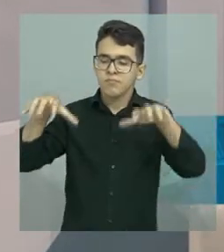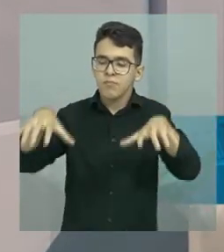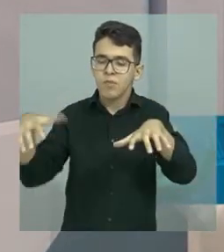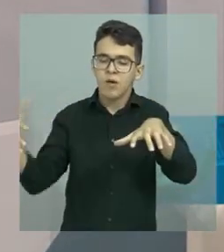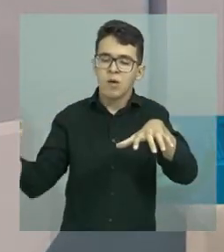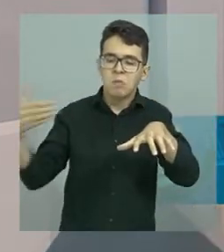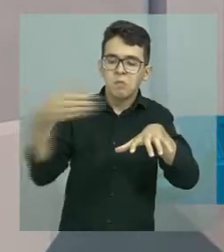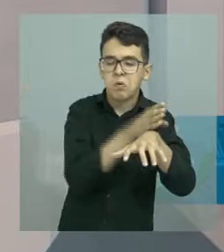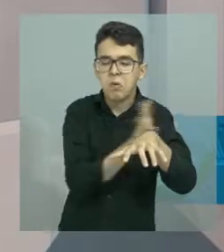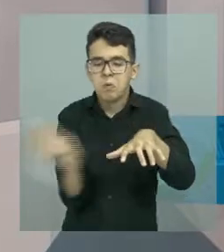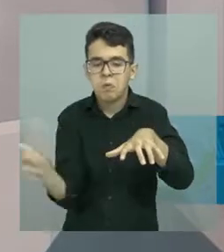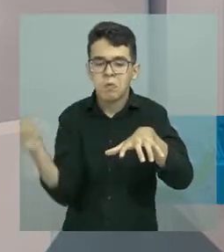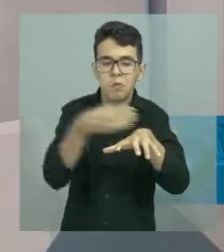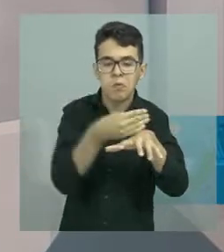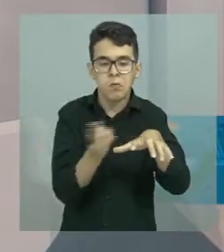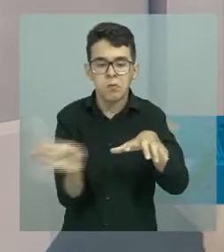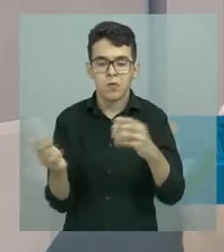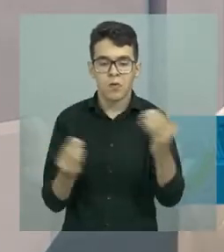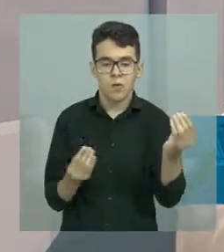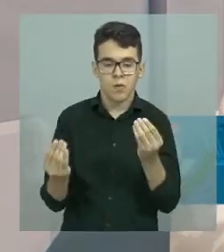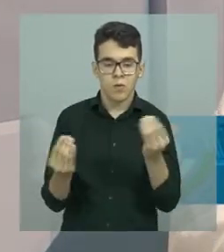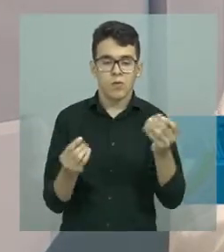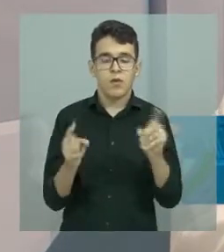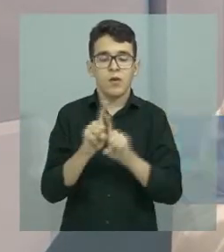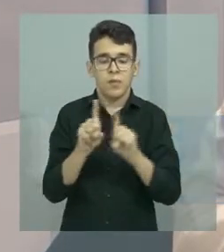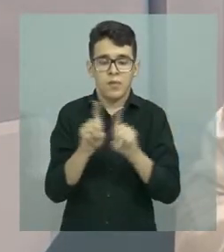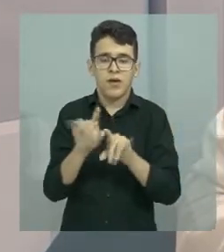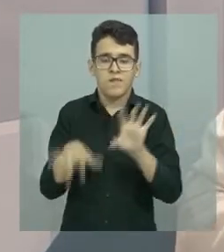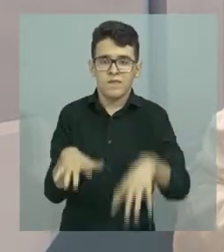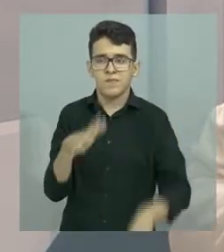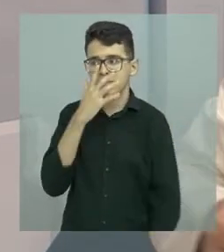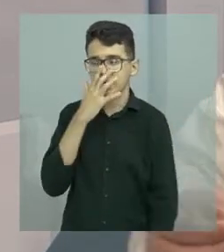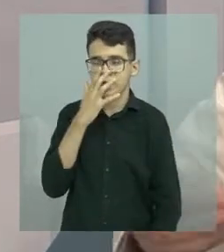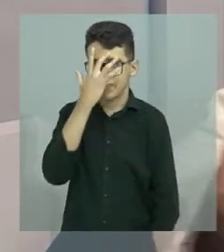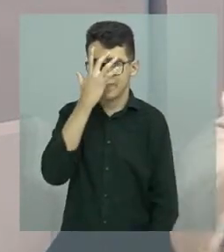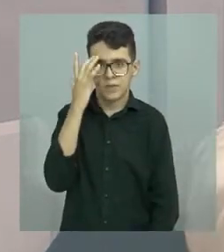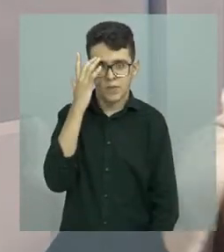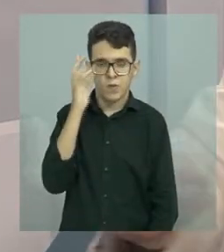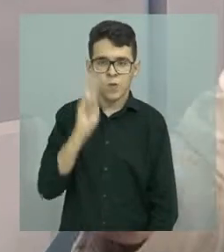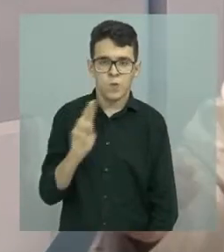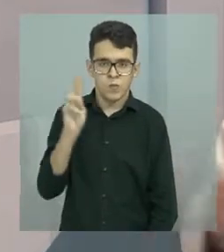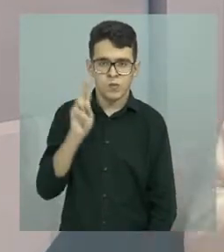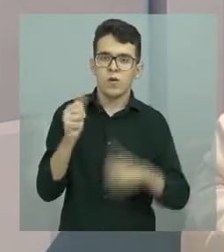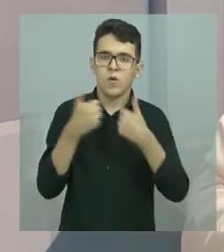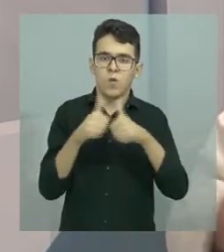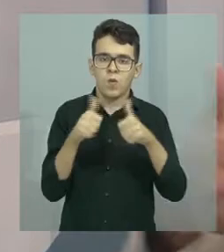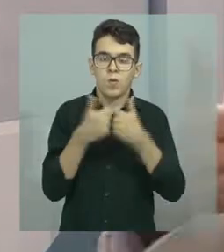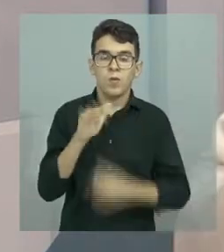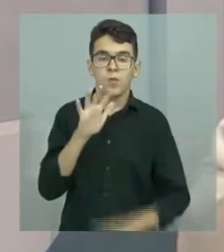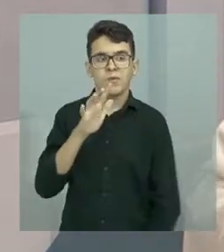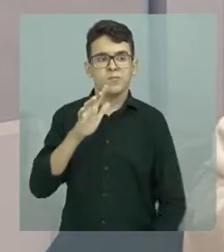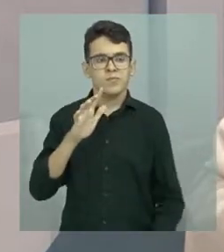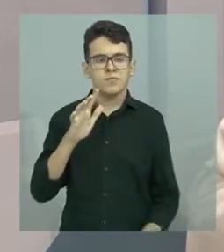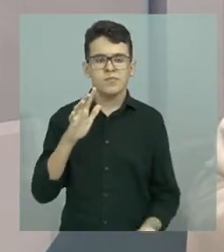diferentes modais ou pelas tarifas que são muito diferenciadas, pelos obstáculos das vias que muitas vezes